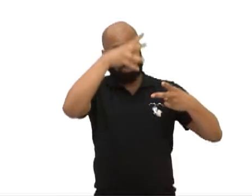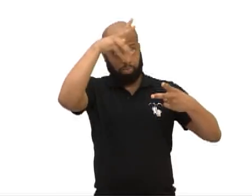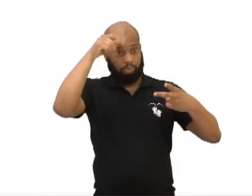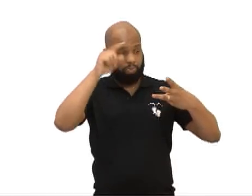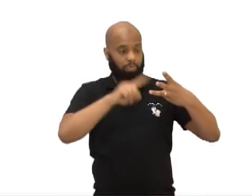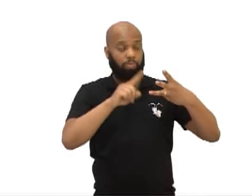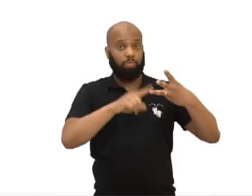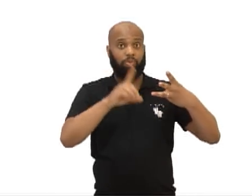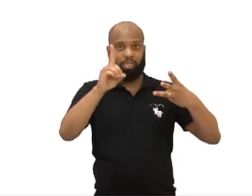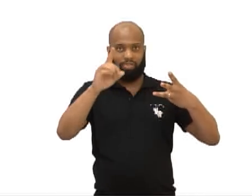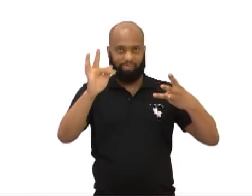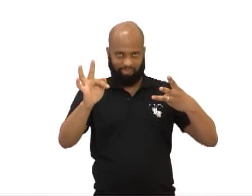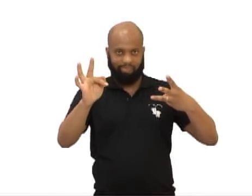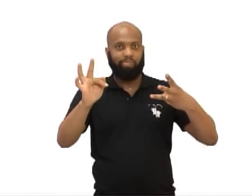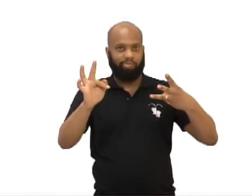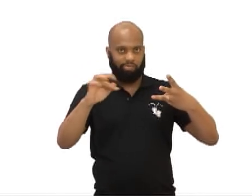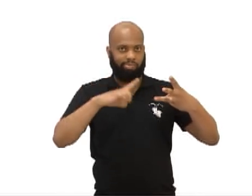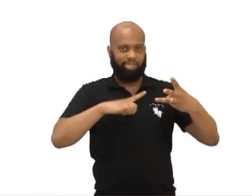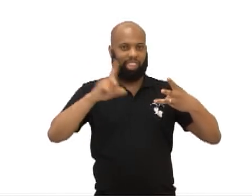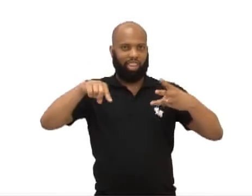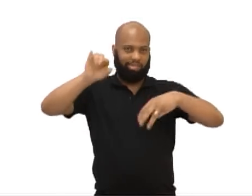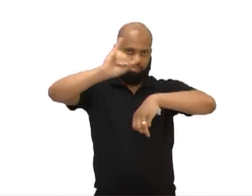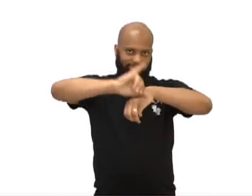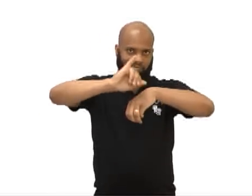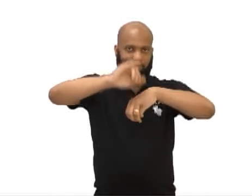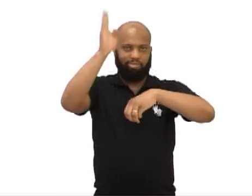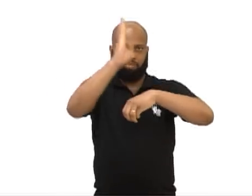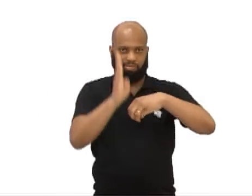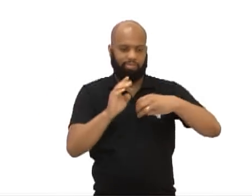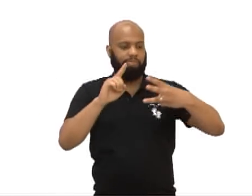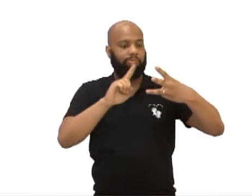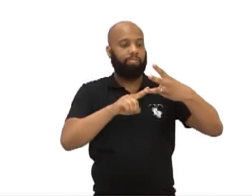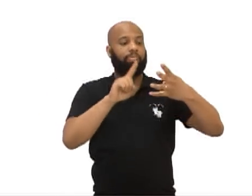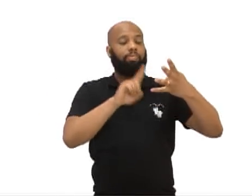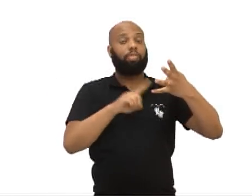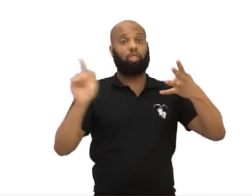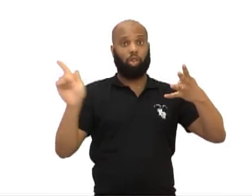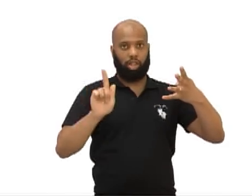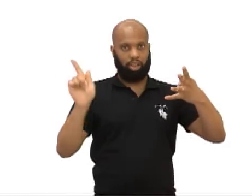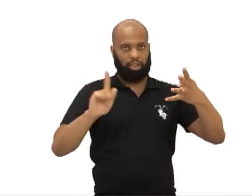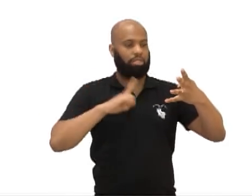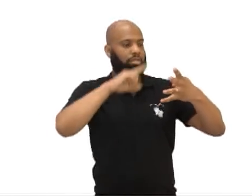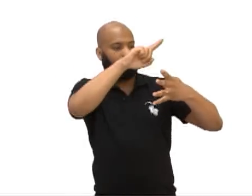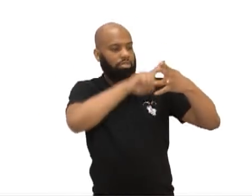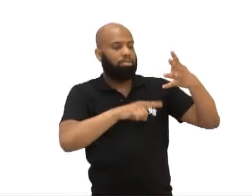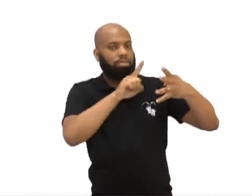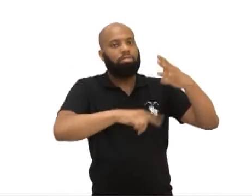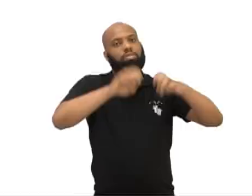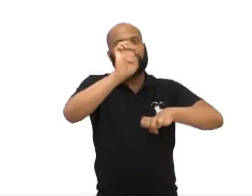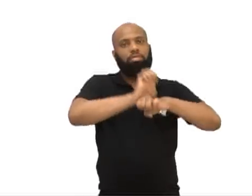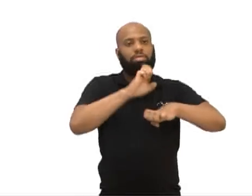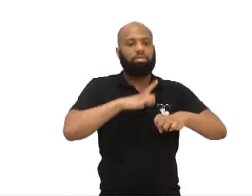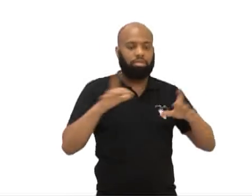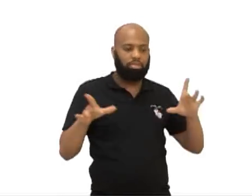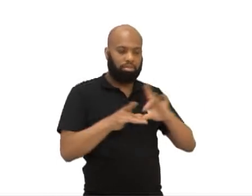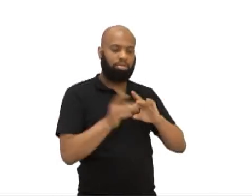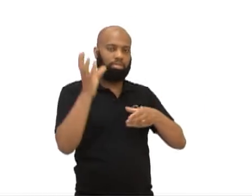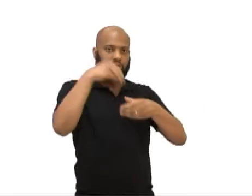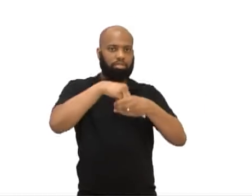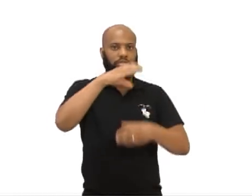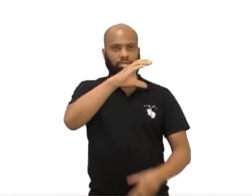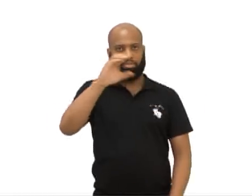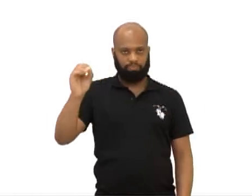o Distrito Federal, onde fica a nossa capital, Brasília, e Goiás. Então, esses 4 estados formam a região do